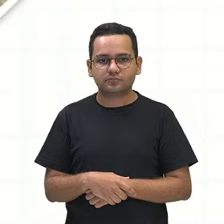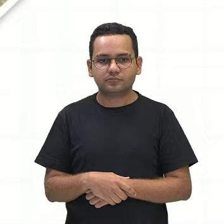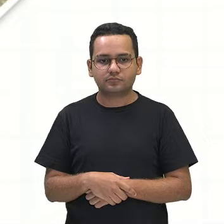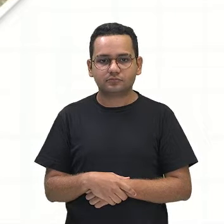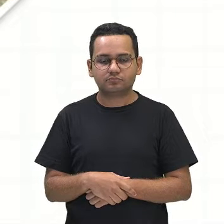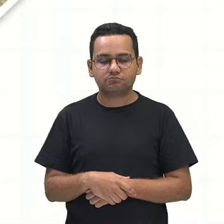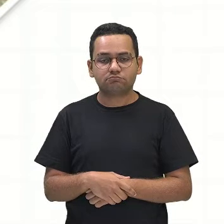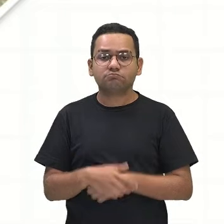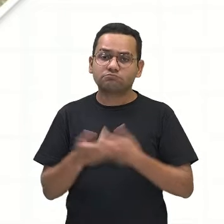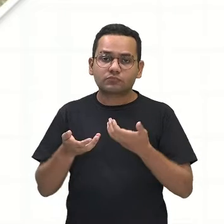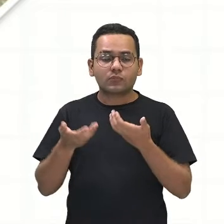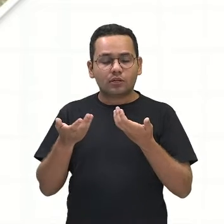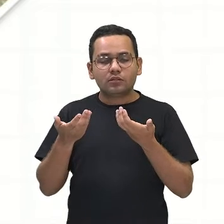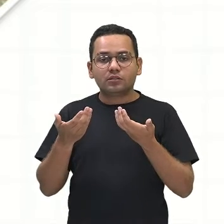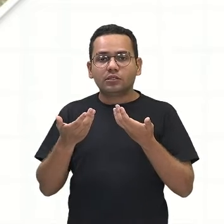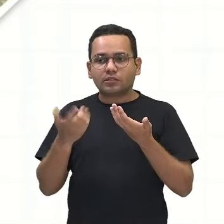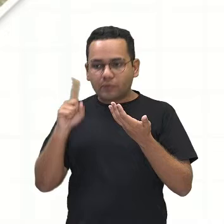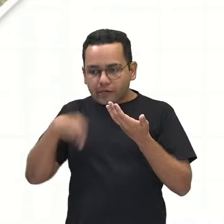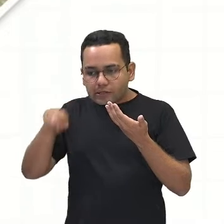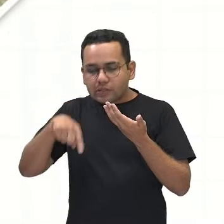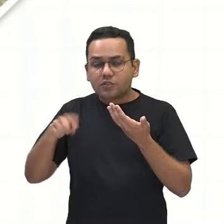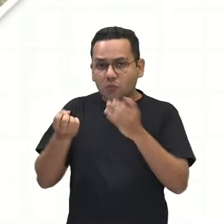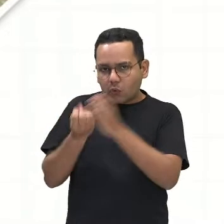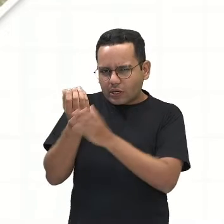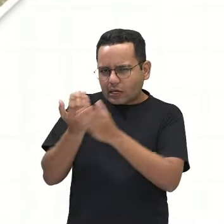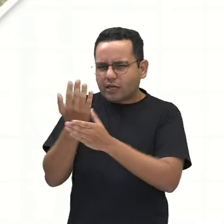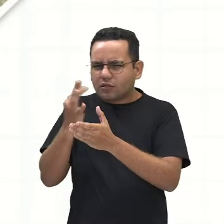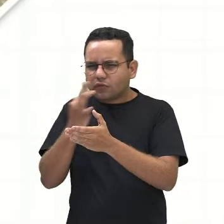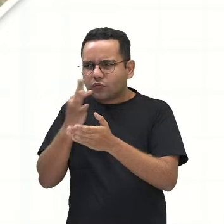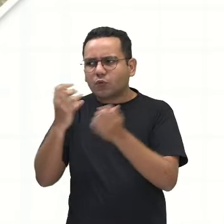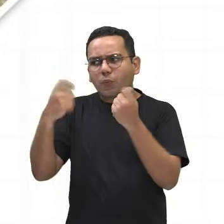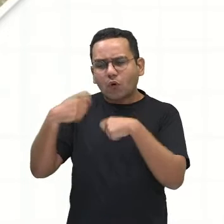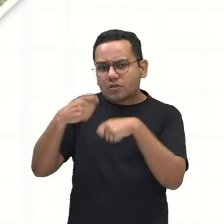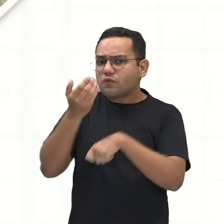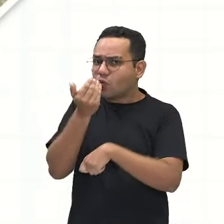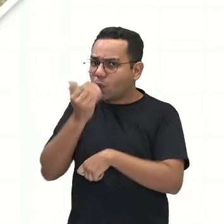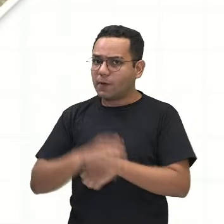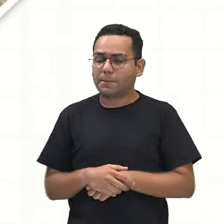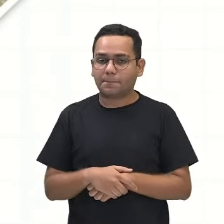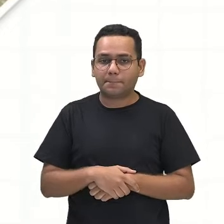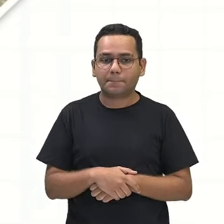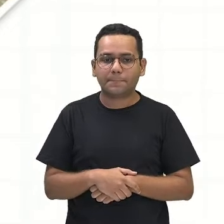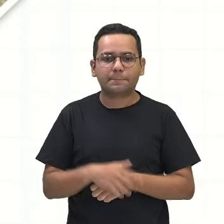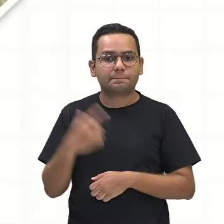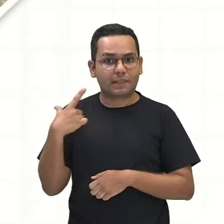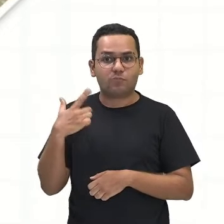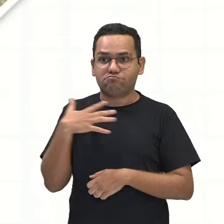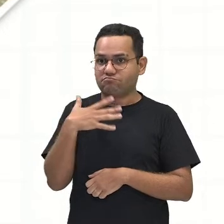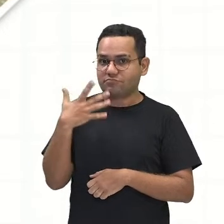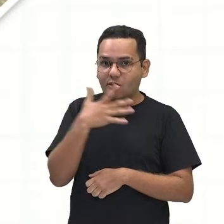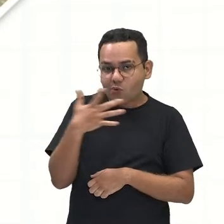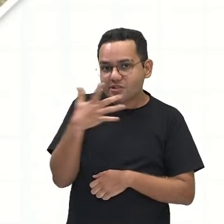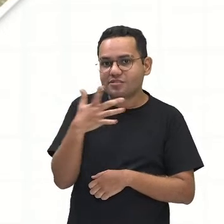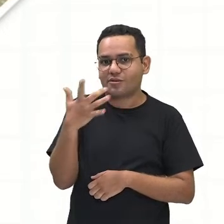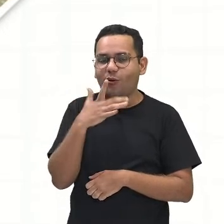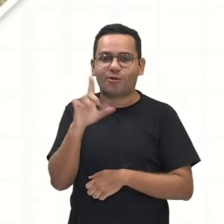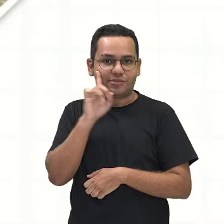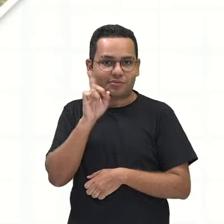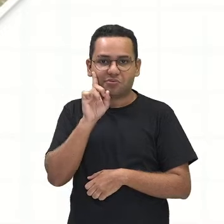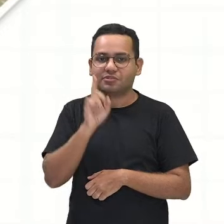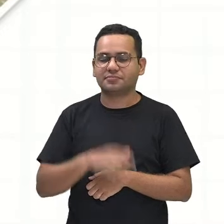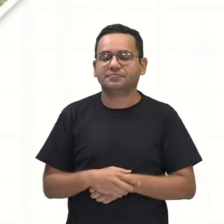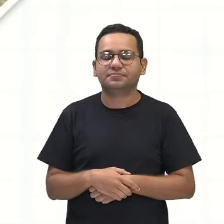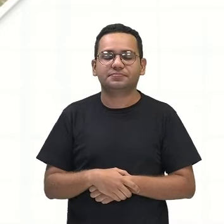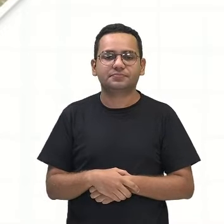né, no nosso dia a dia, que são esses frutos, né, gostosos aí que estão presentes no dia a dia.